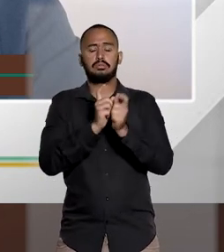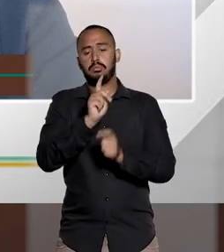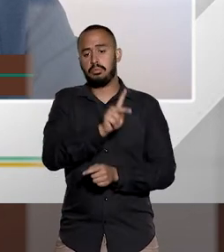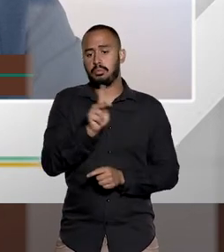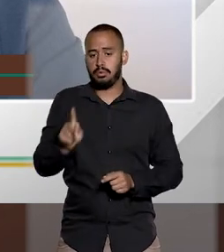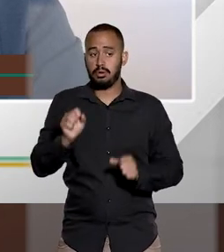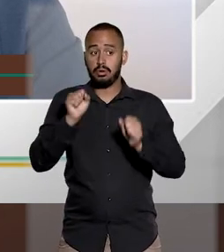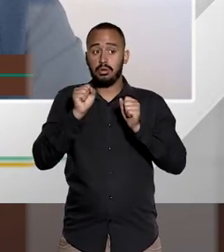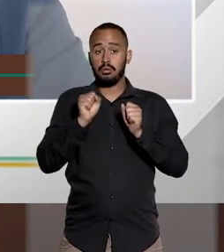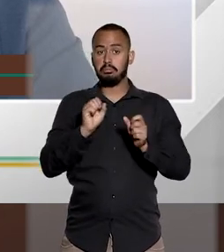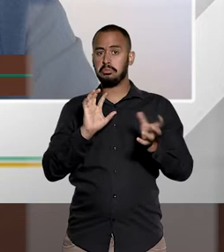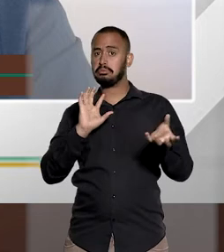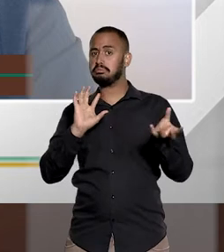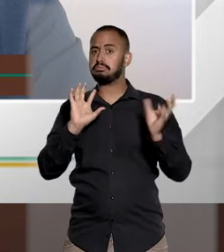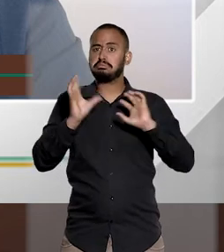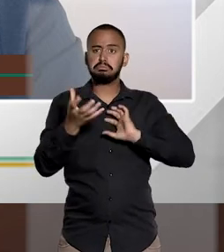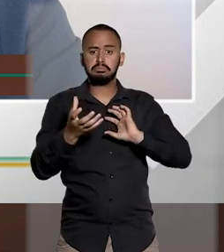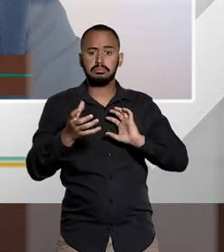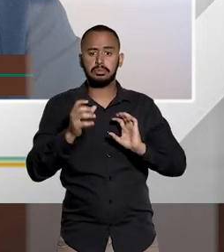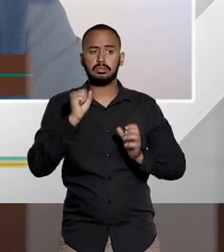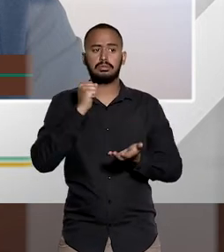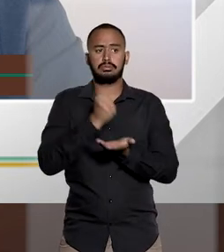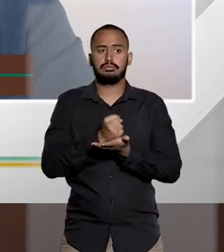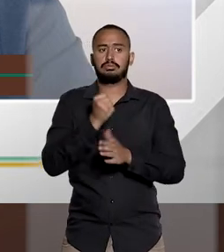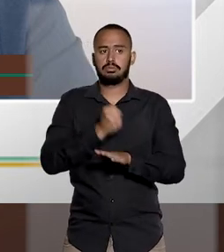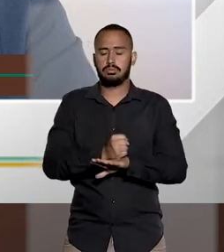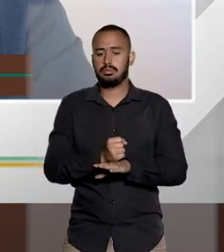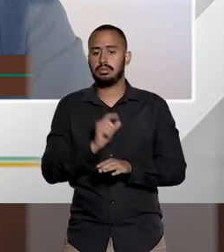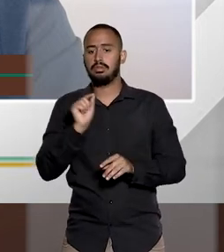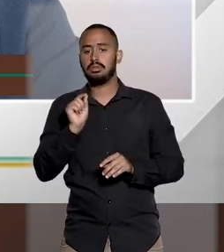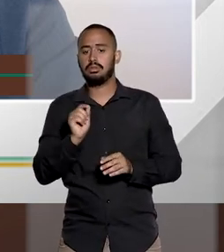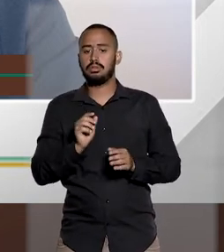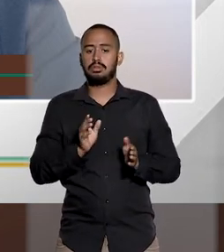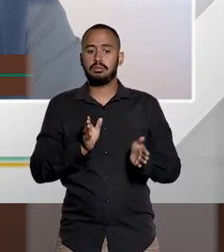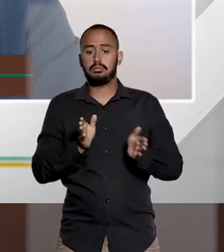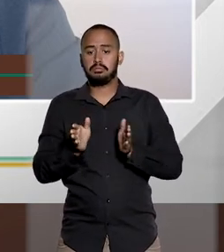saber que há essa possibilidade com base nesse jus variandi,